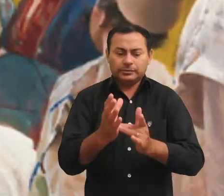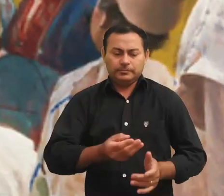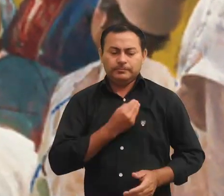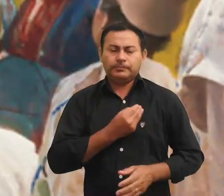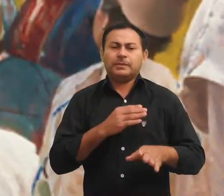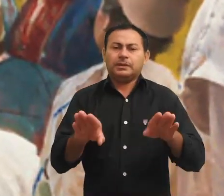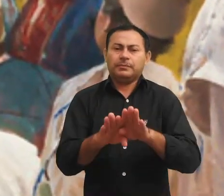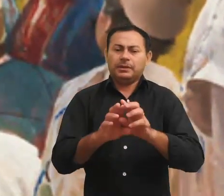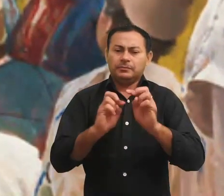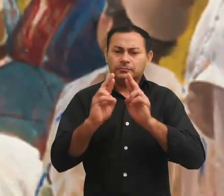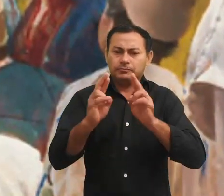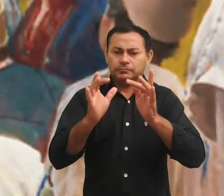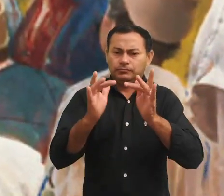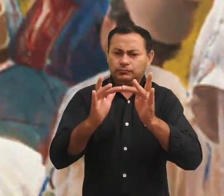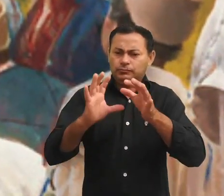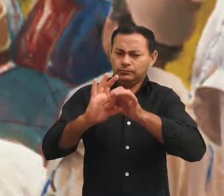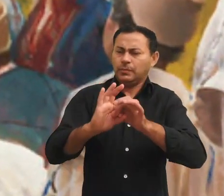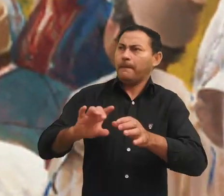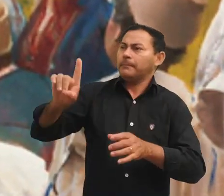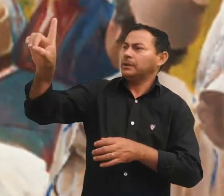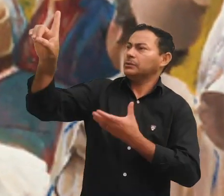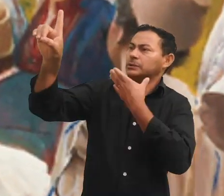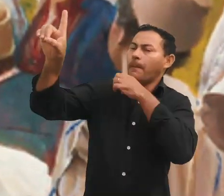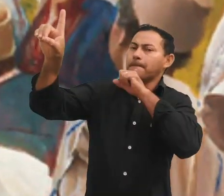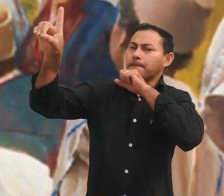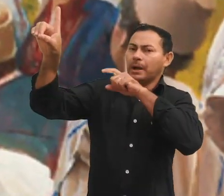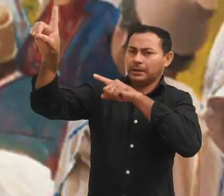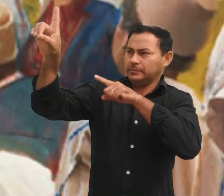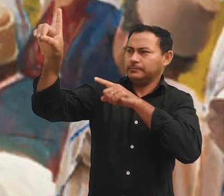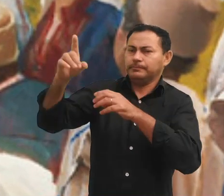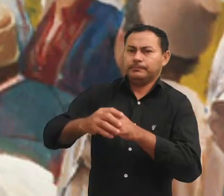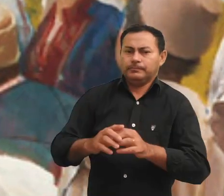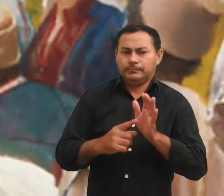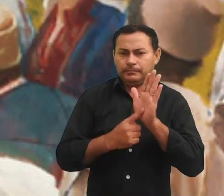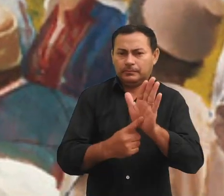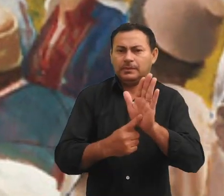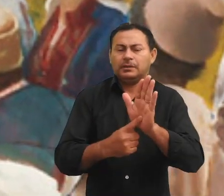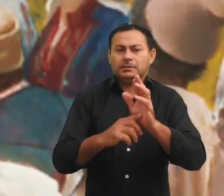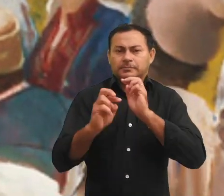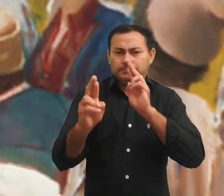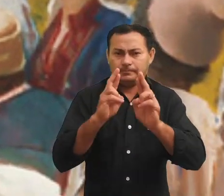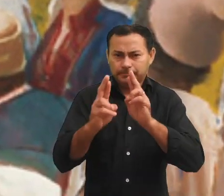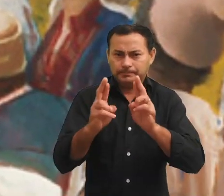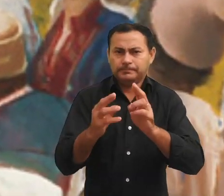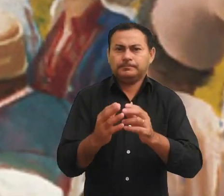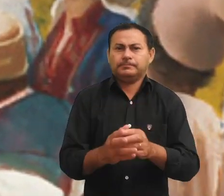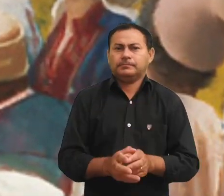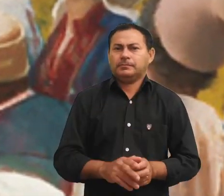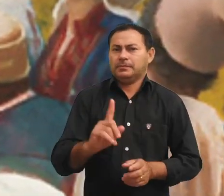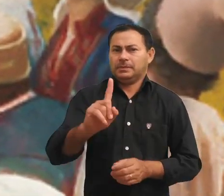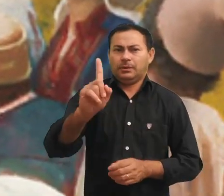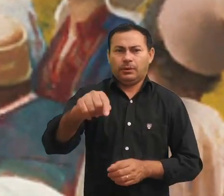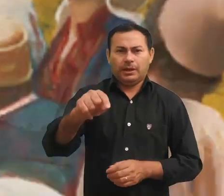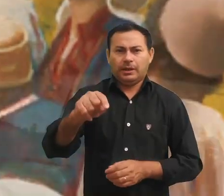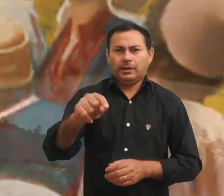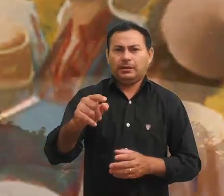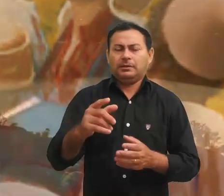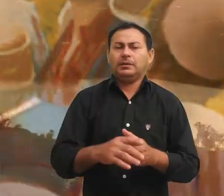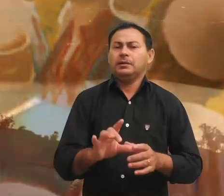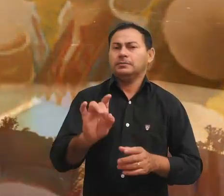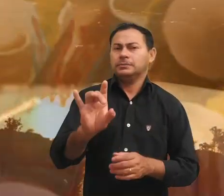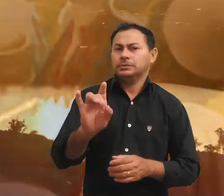Cristo vivo e também um relacionamento profundo com Deus, o Pai. E o resultado desse relacionamento